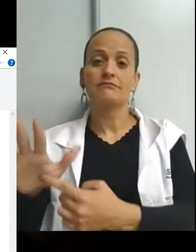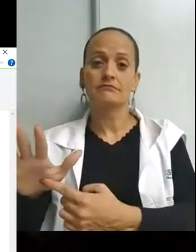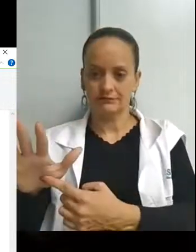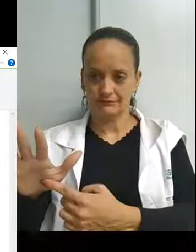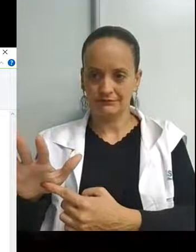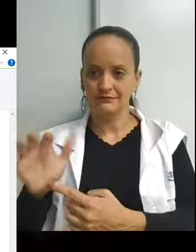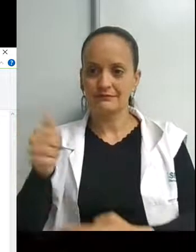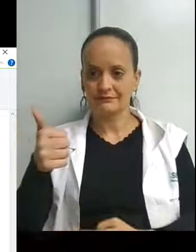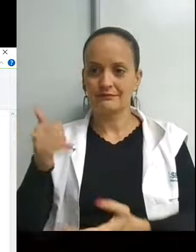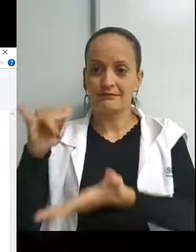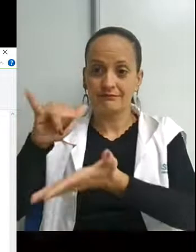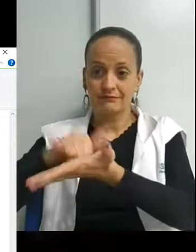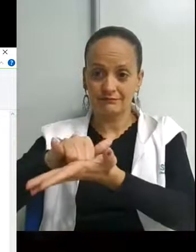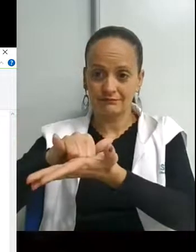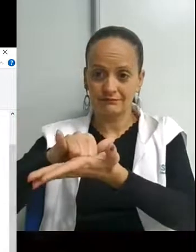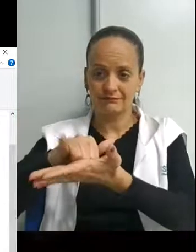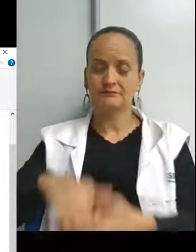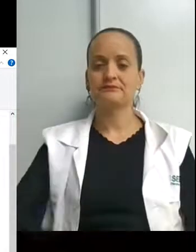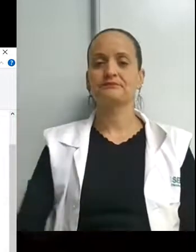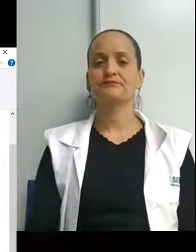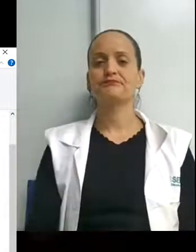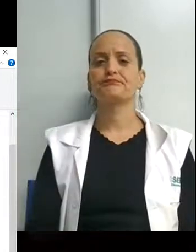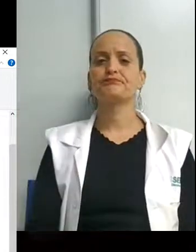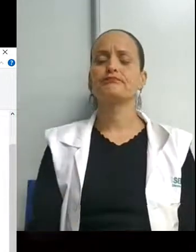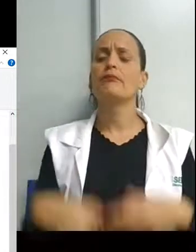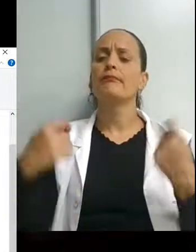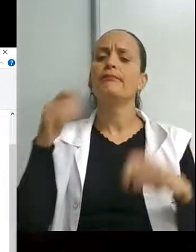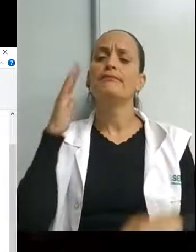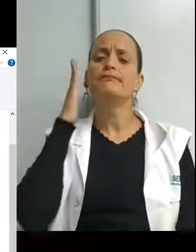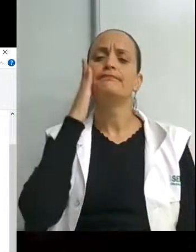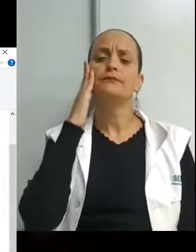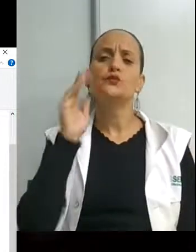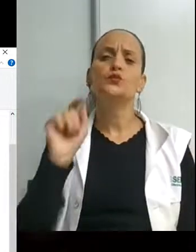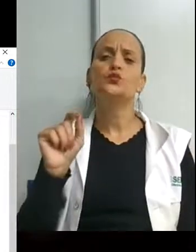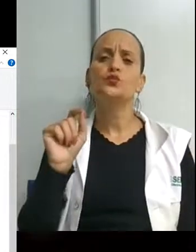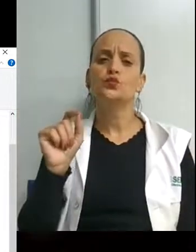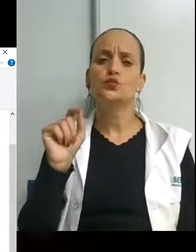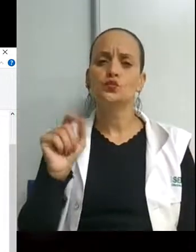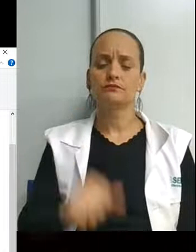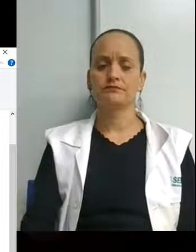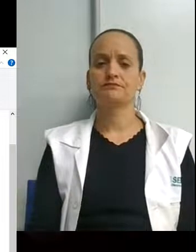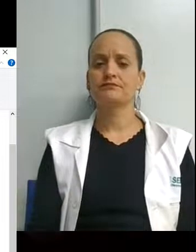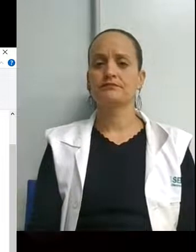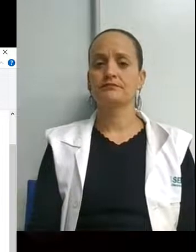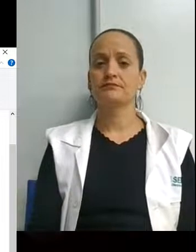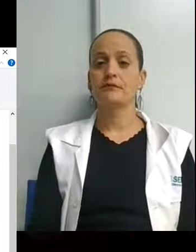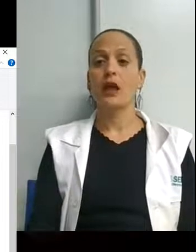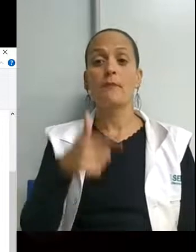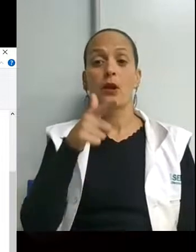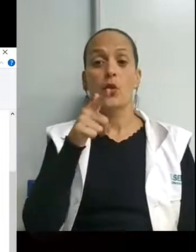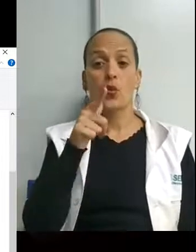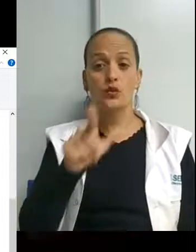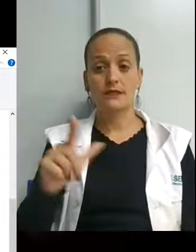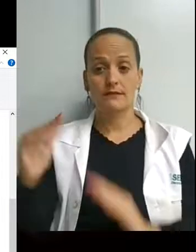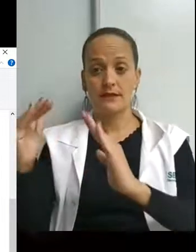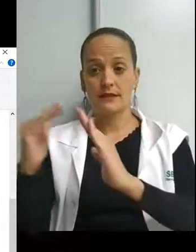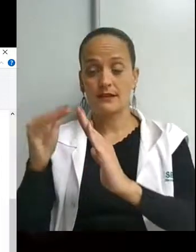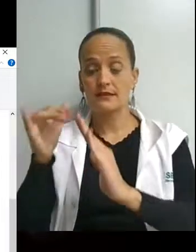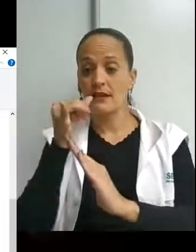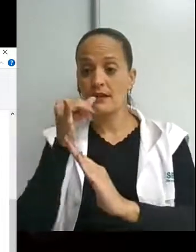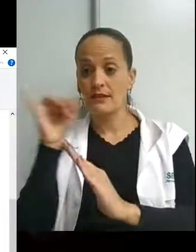Certo? Então, a gente precisa saber o quê? Se para energizar essa nova casa, a gente vai